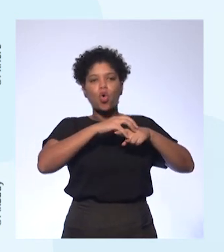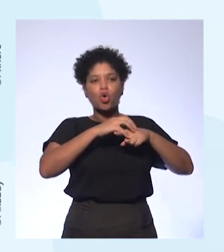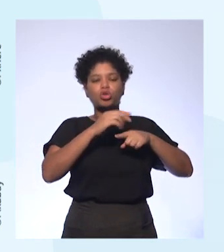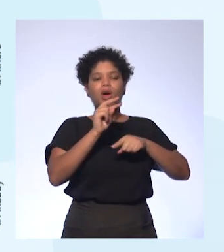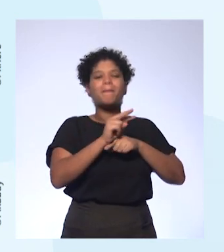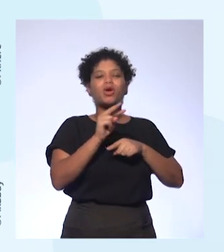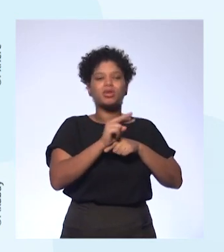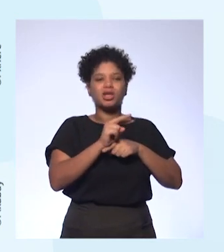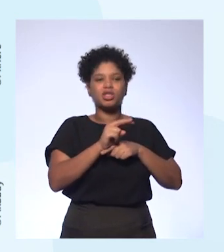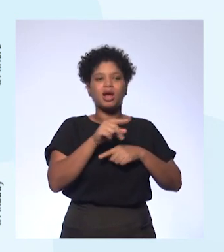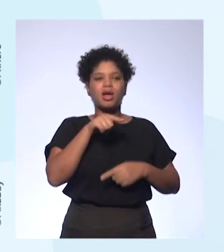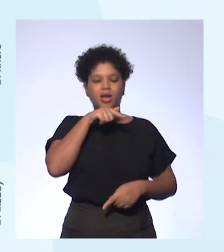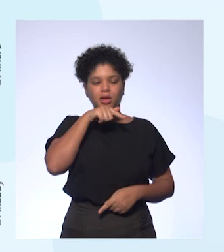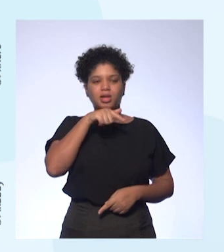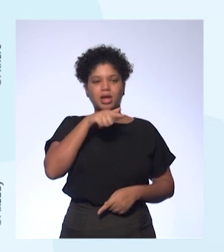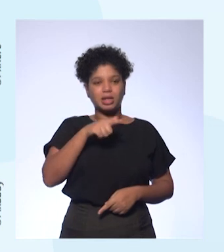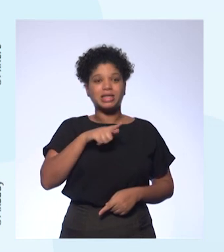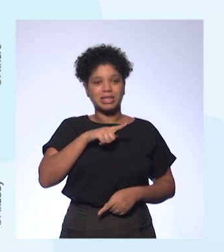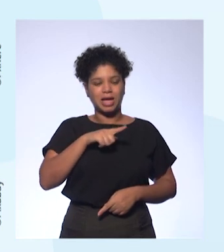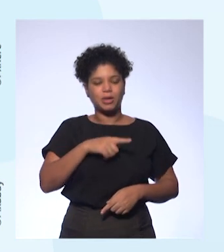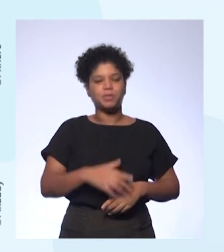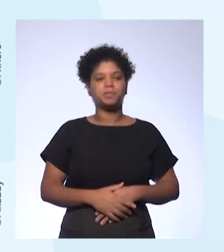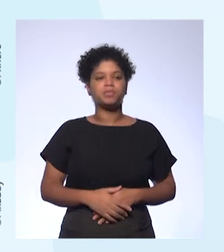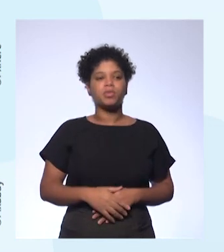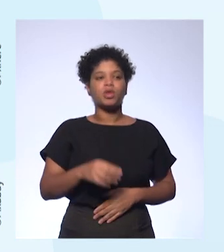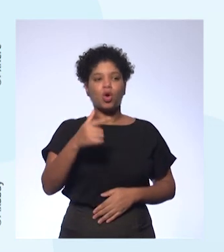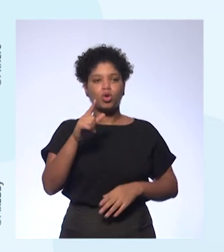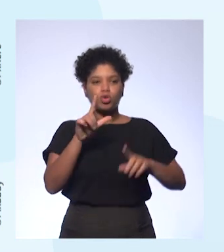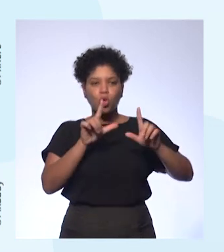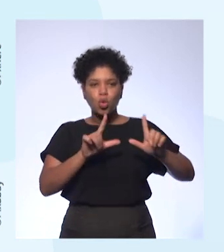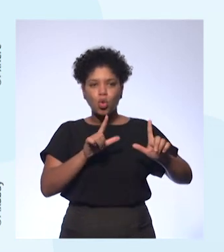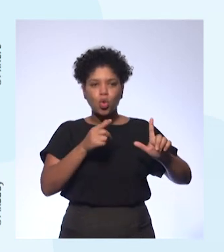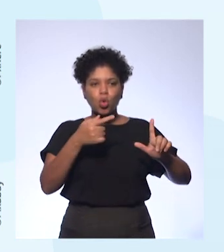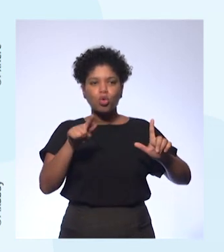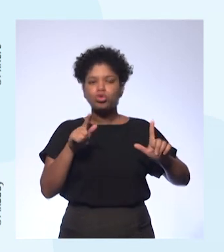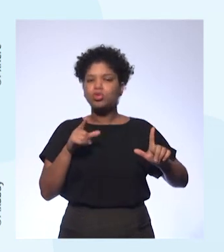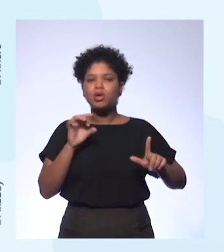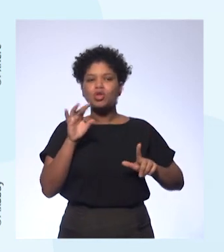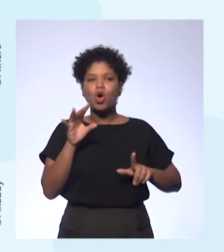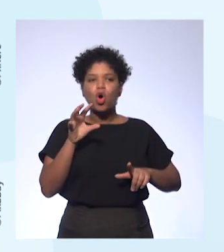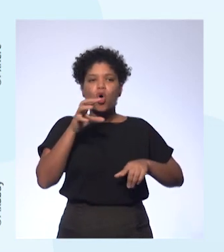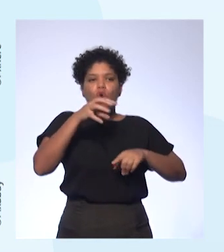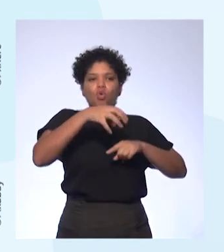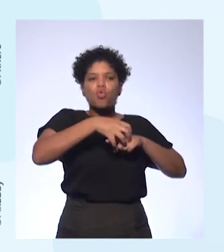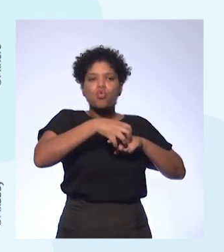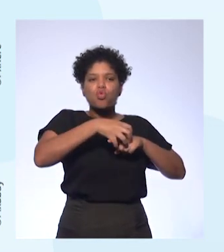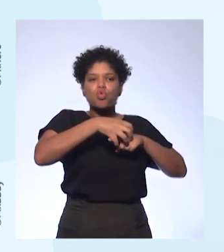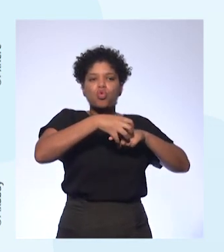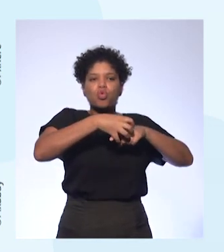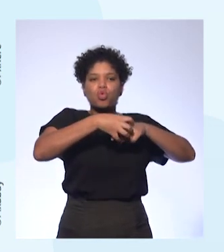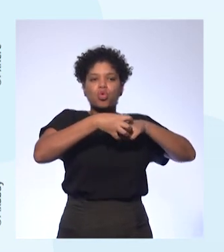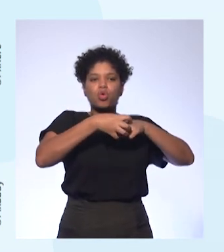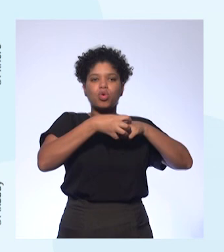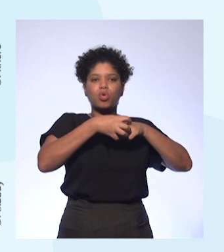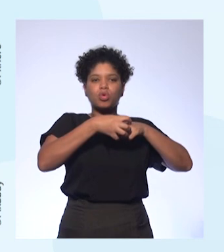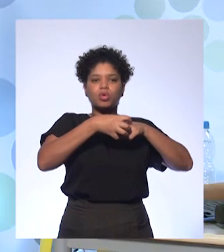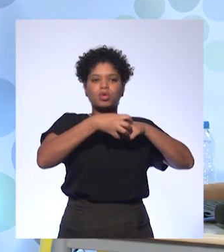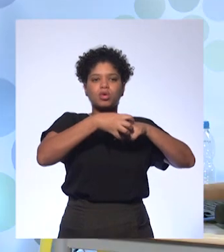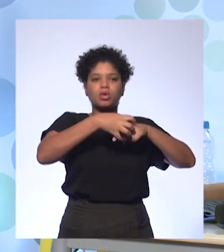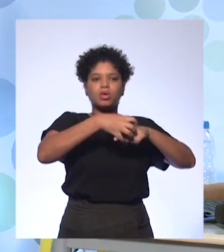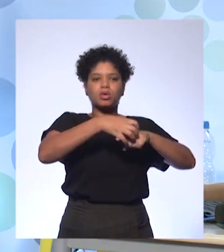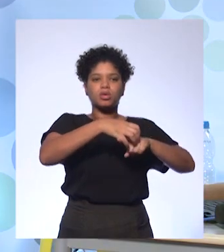gente tem os gastrópodes, né, que apresentam só essa concha. No caso bivalve, as 2